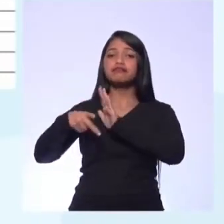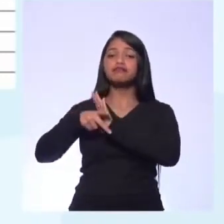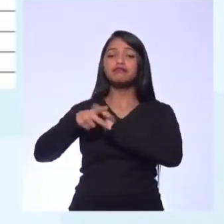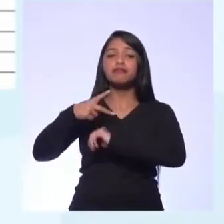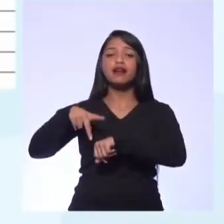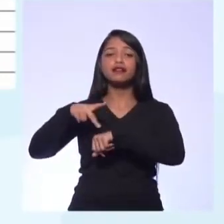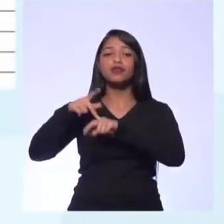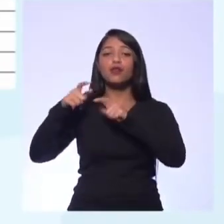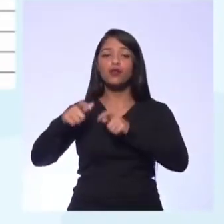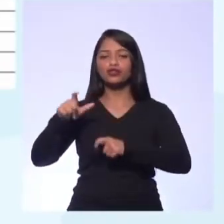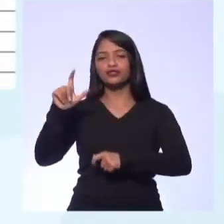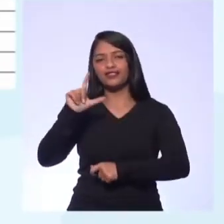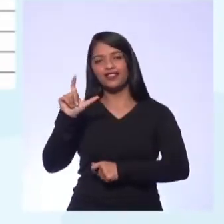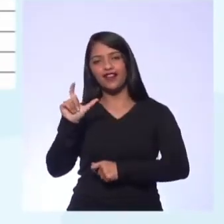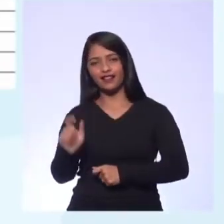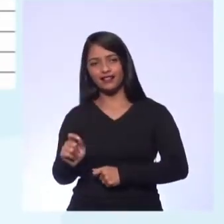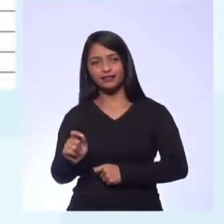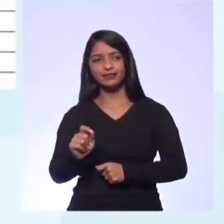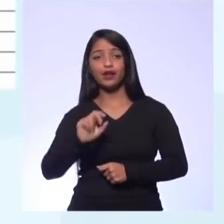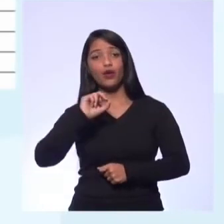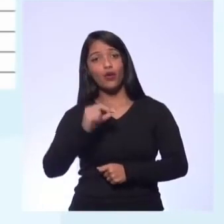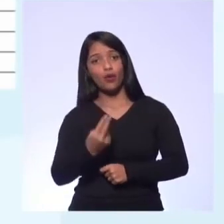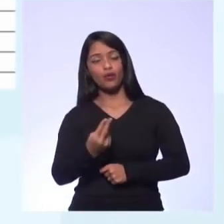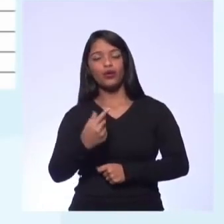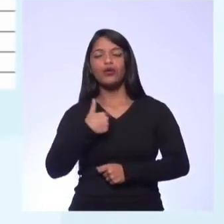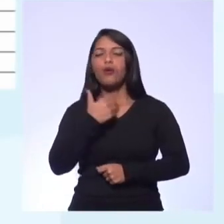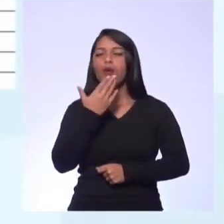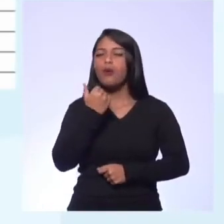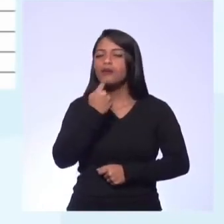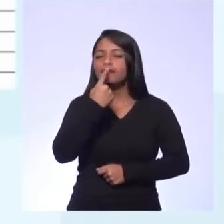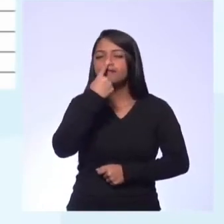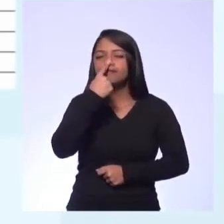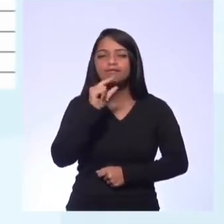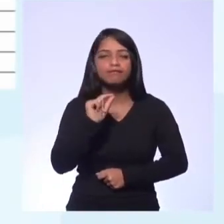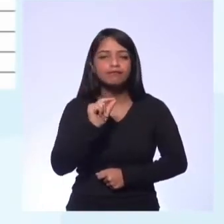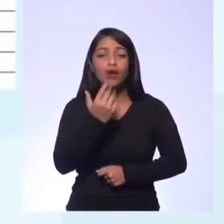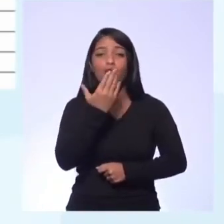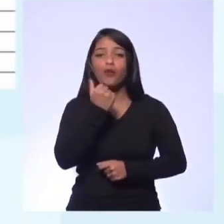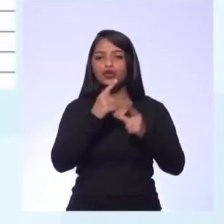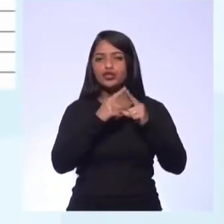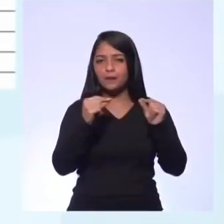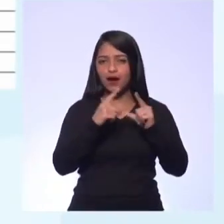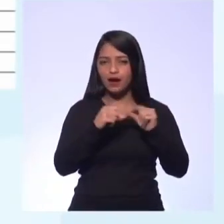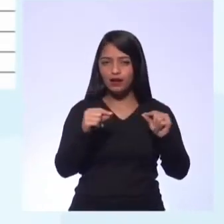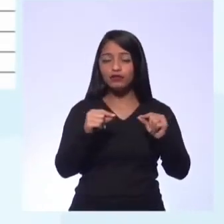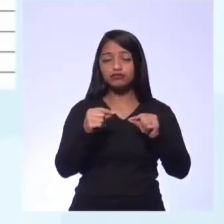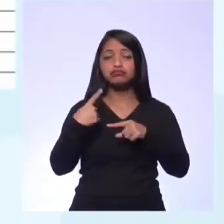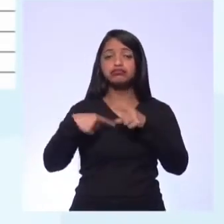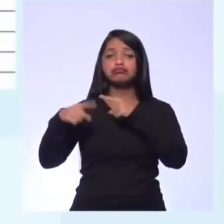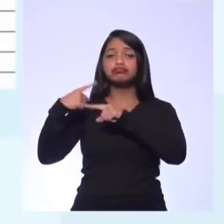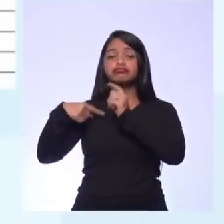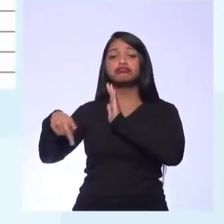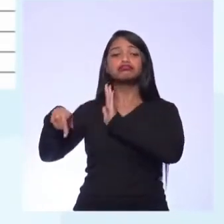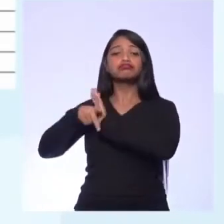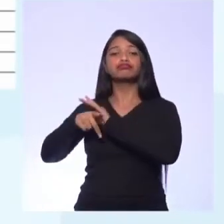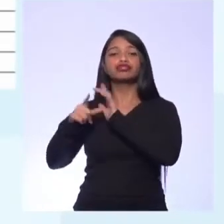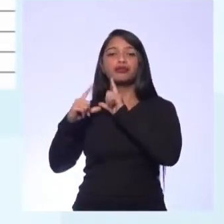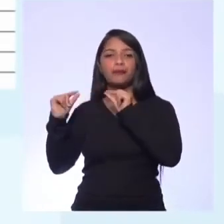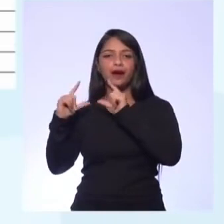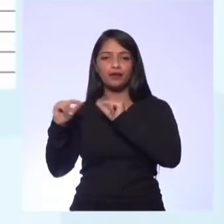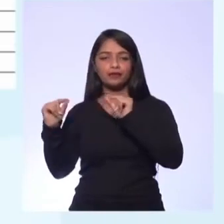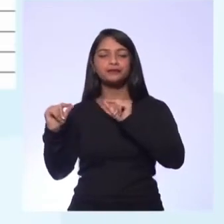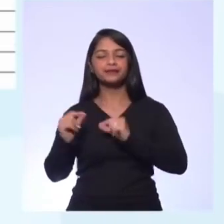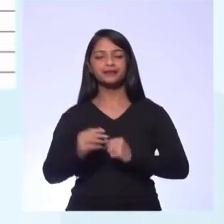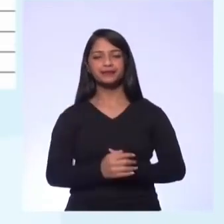prato italiano. My favorite dish is sushi. Meu prato favorito é sushi. It's a Japanese dish. Esse é um prato japonês. Então vocês